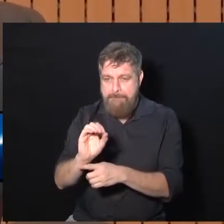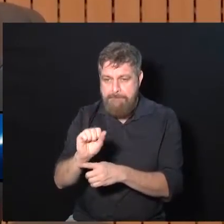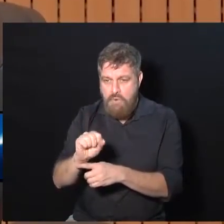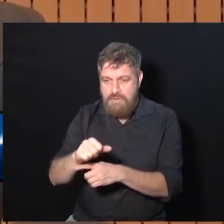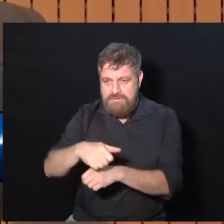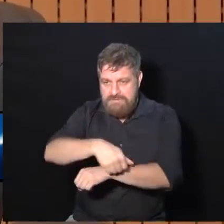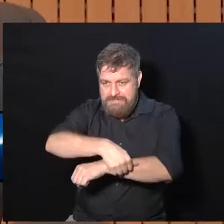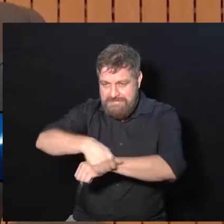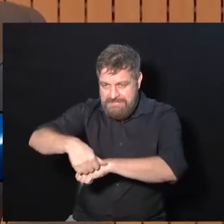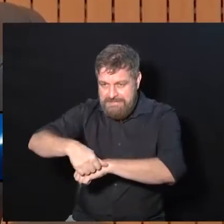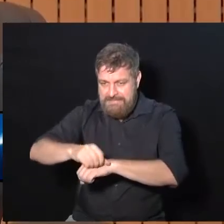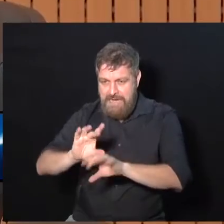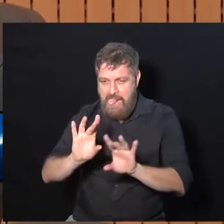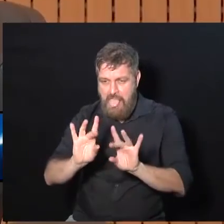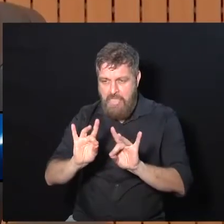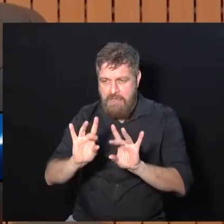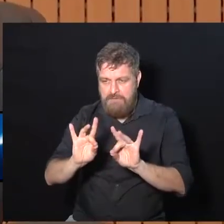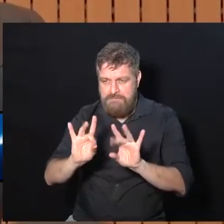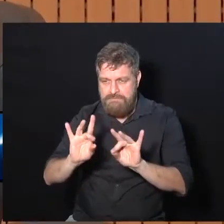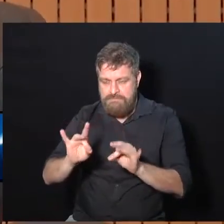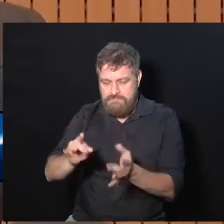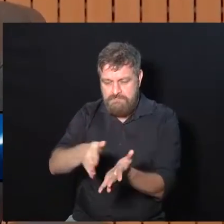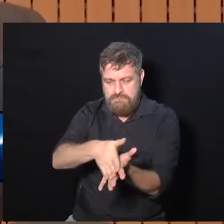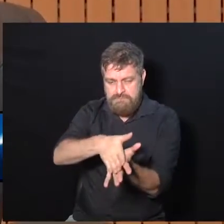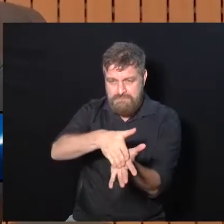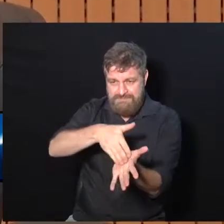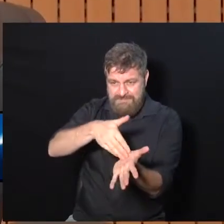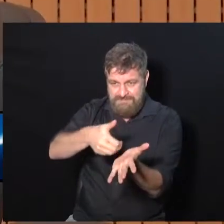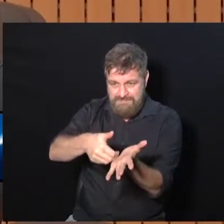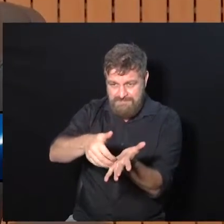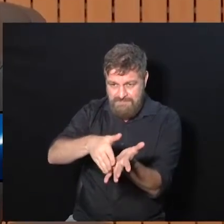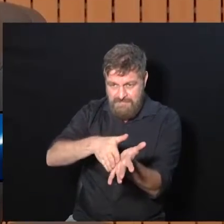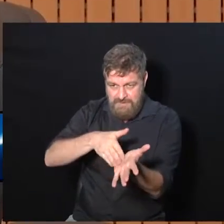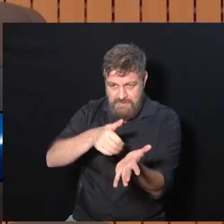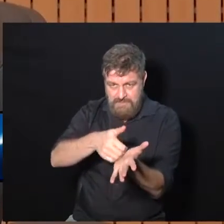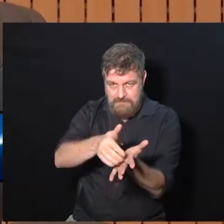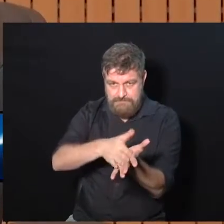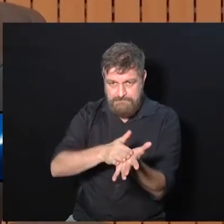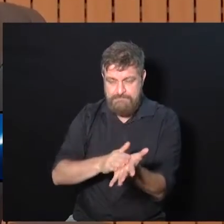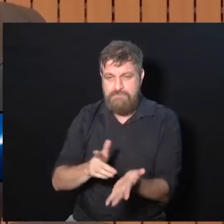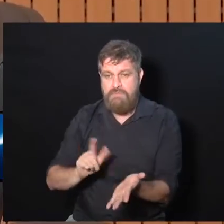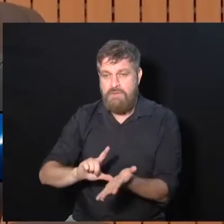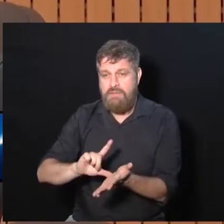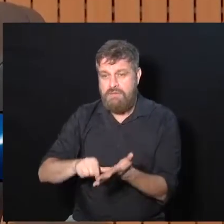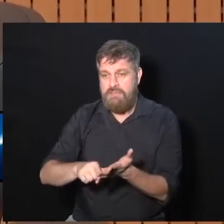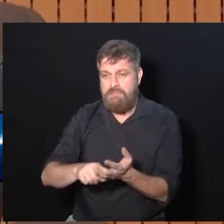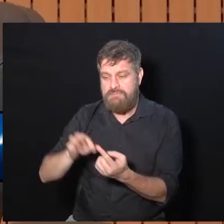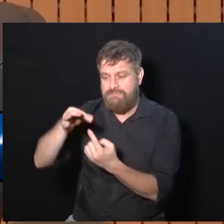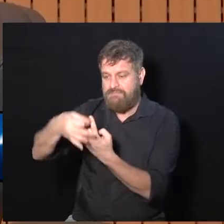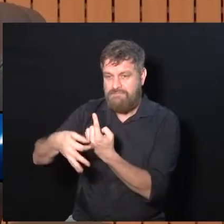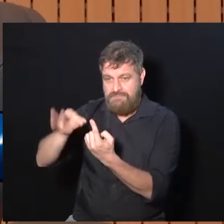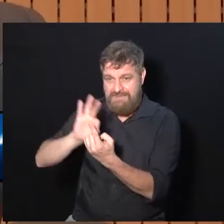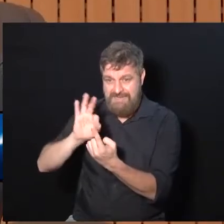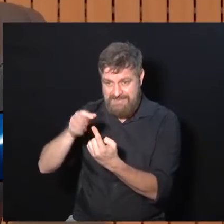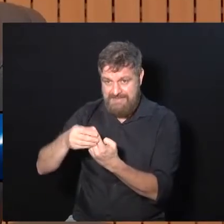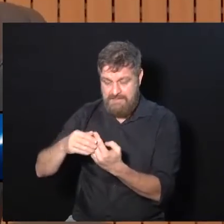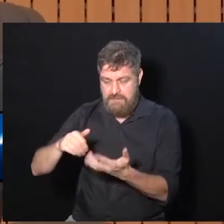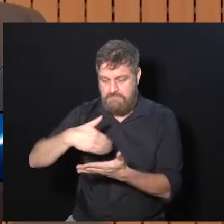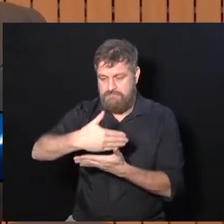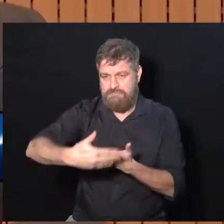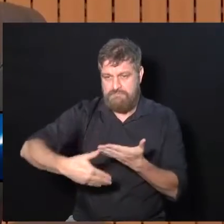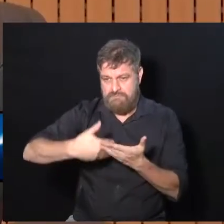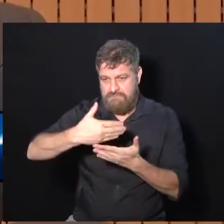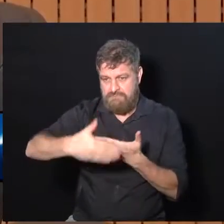só deixou aquela parte mole dela, colocou em cima da mão, pegou uma folha de bananeira, amarrou, por incrível que pareça, no